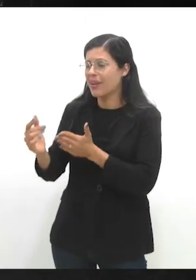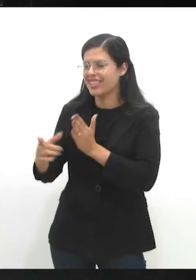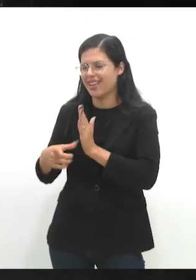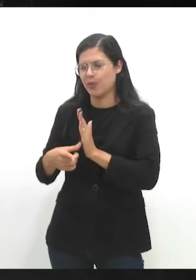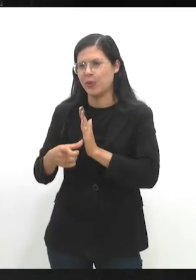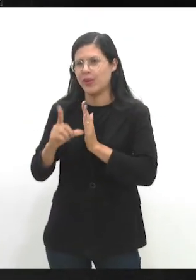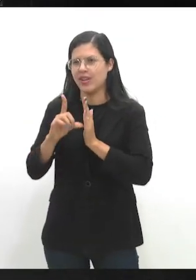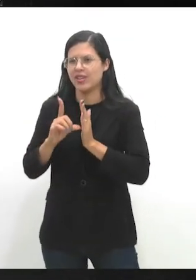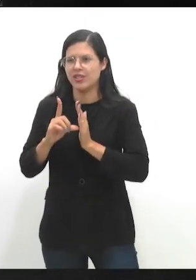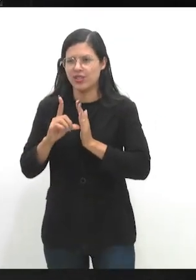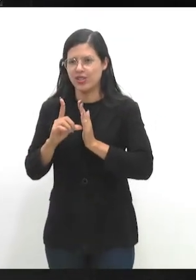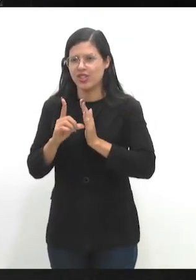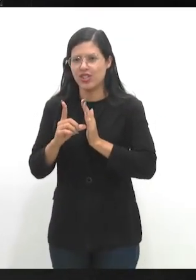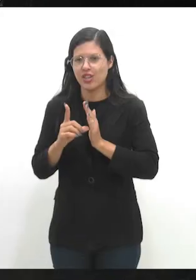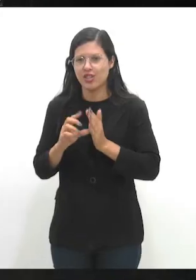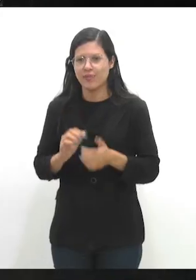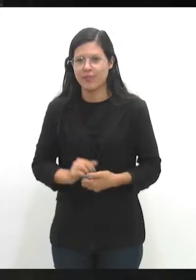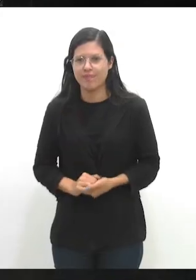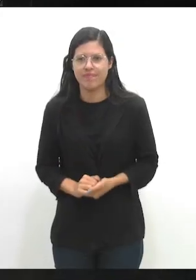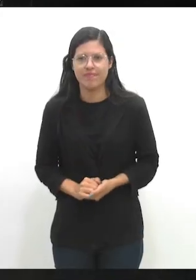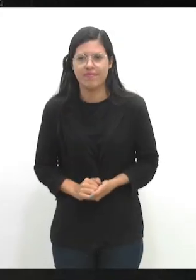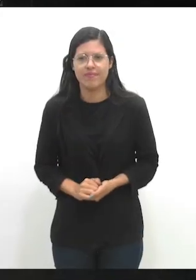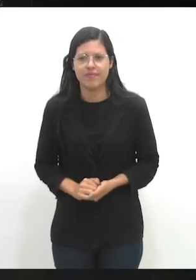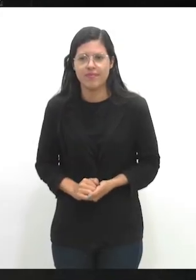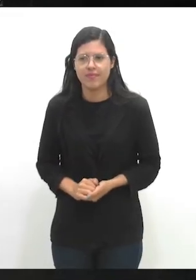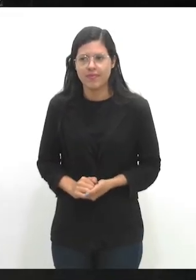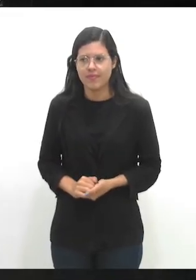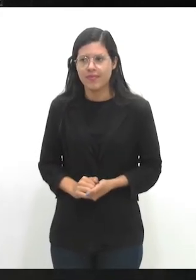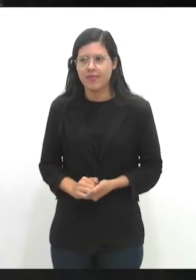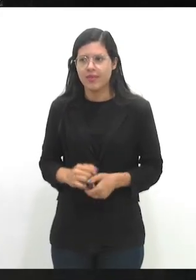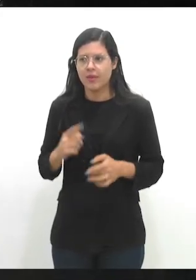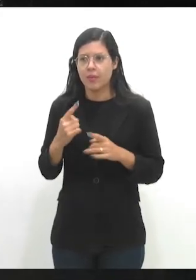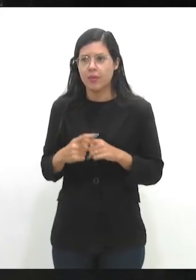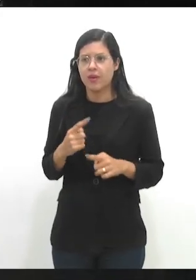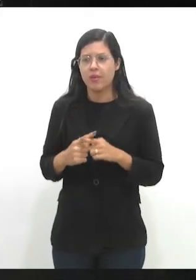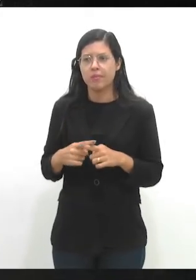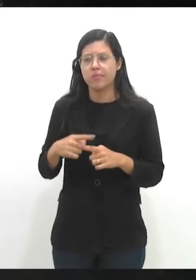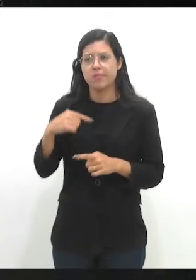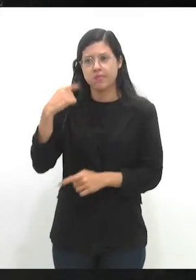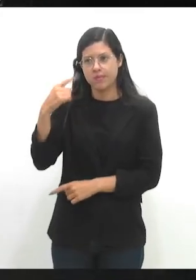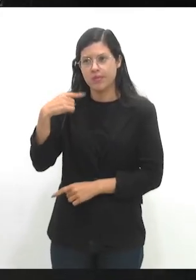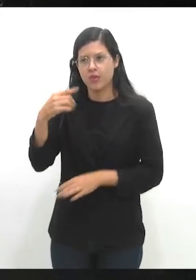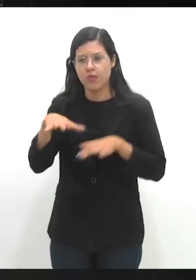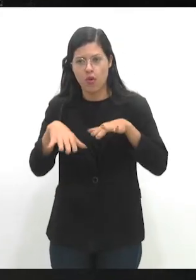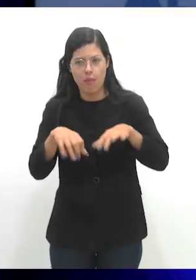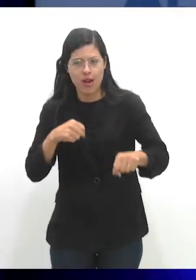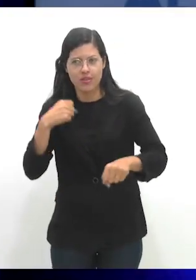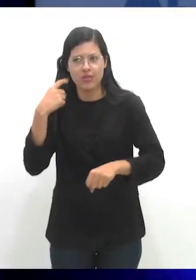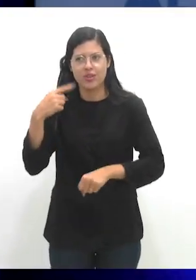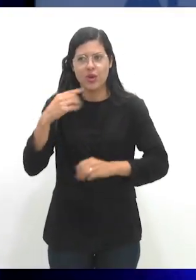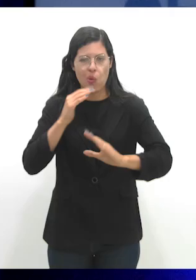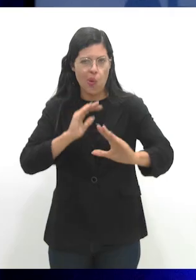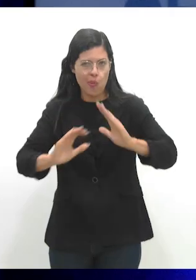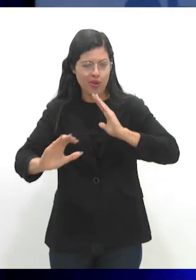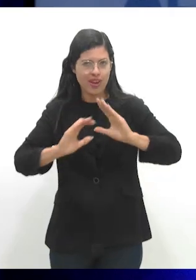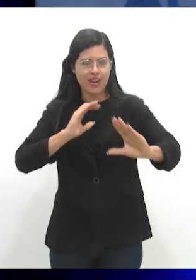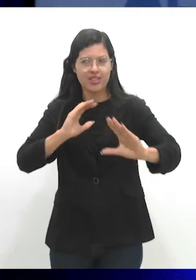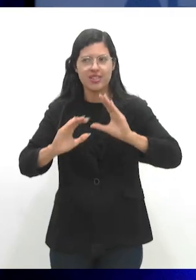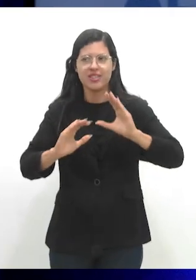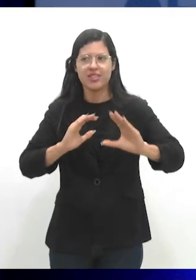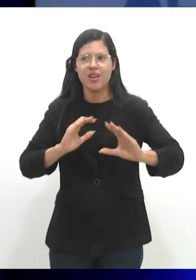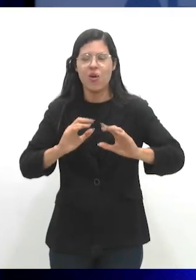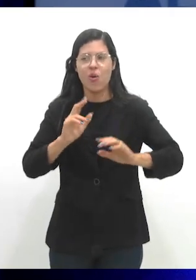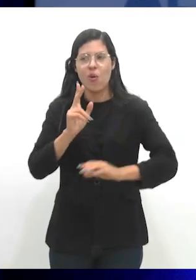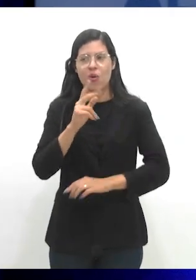começado antes, porque eu fui advogado, sou formado em Direito, sou formado em